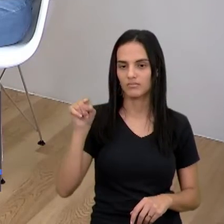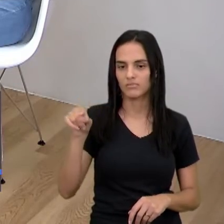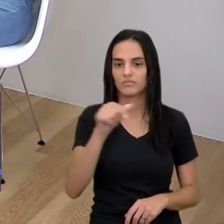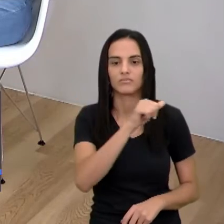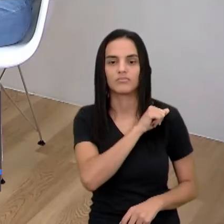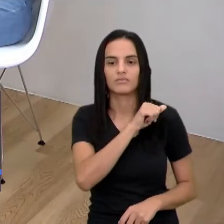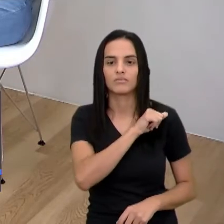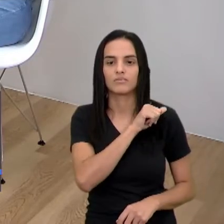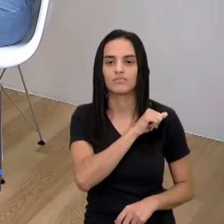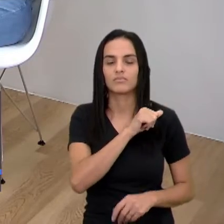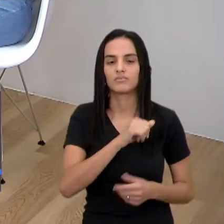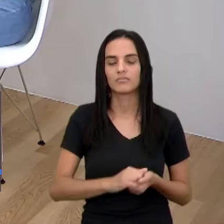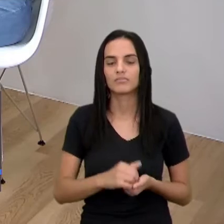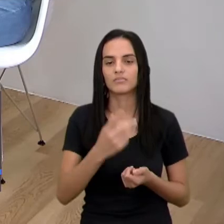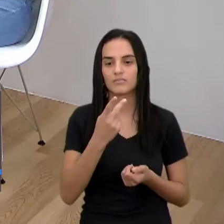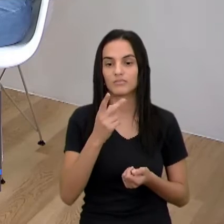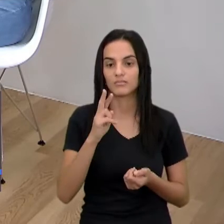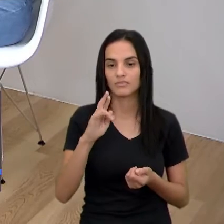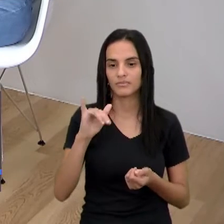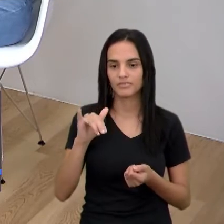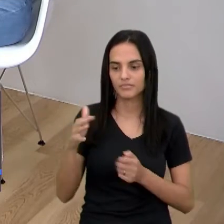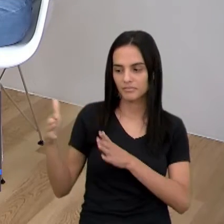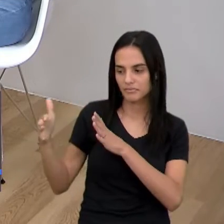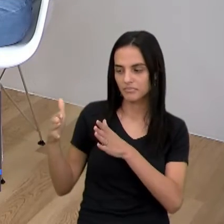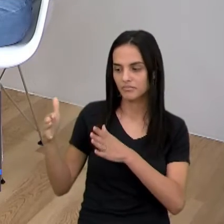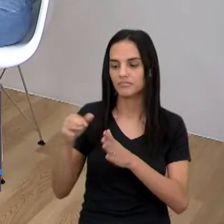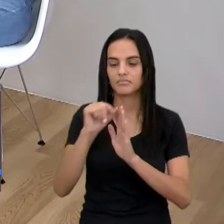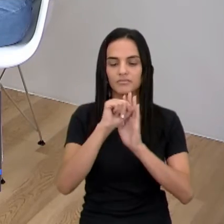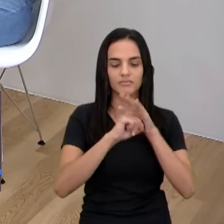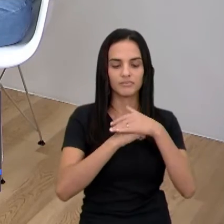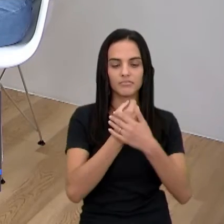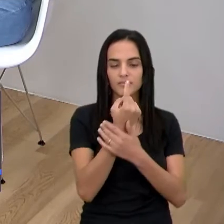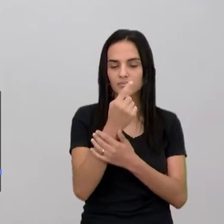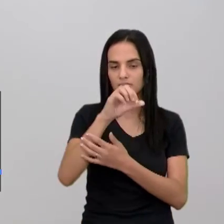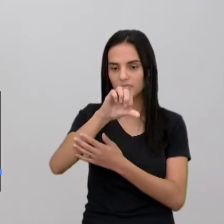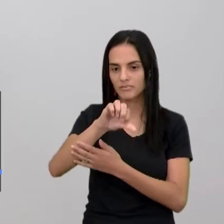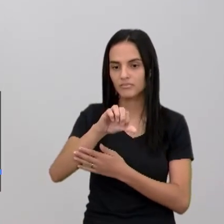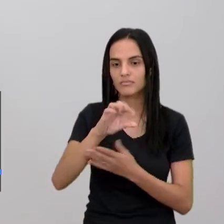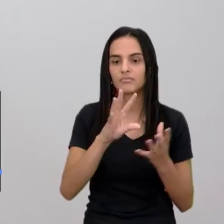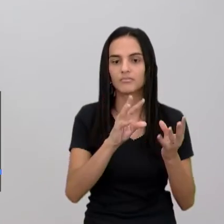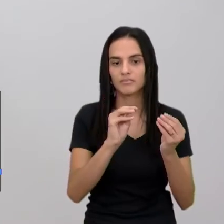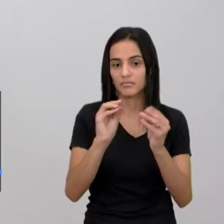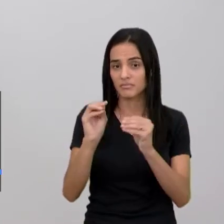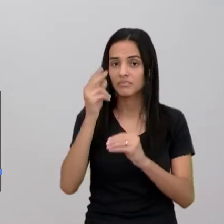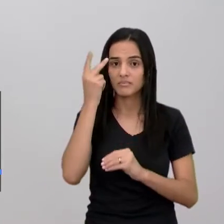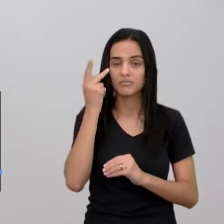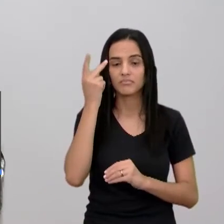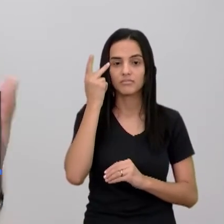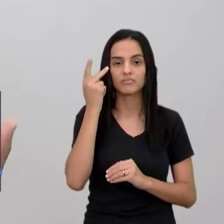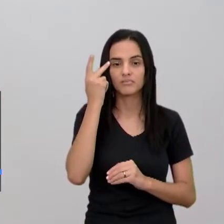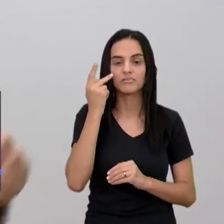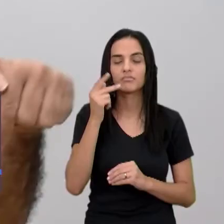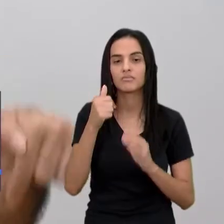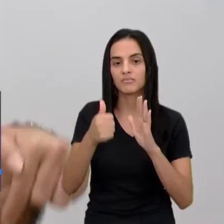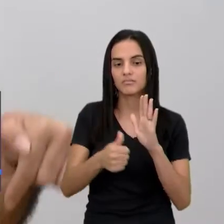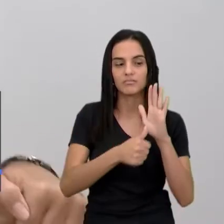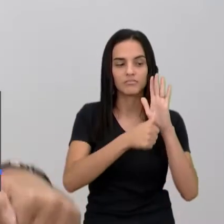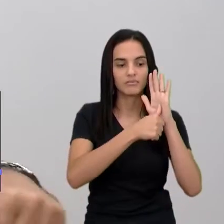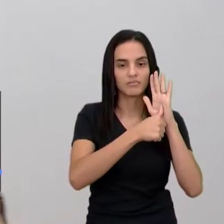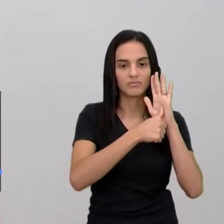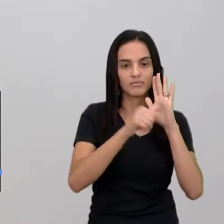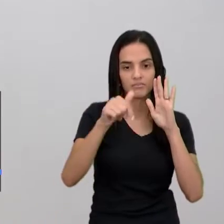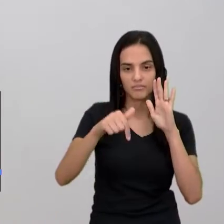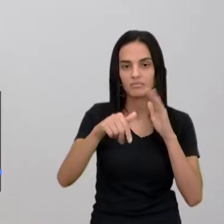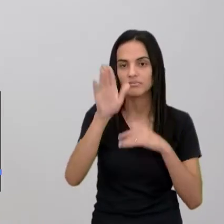lá, então. Pri, durante o século XIX, é muito comum a gente pegar documentos aqui